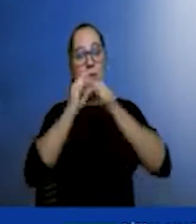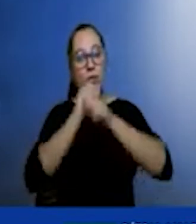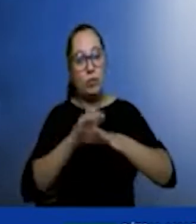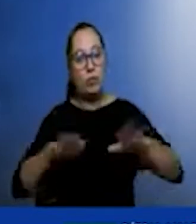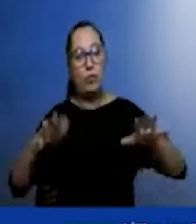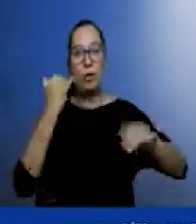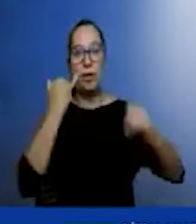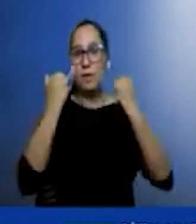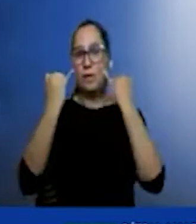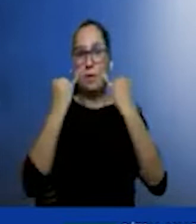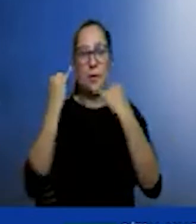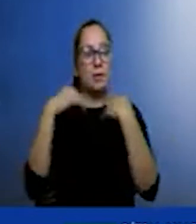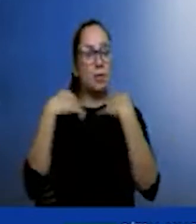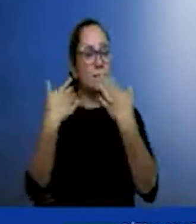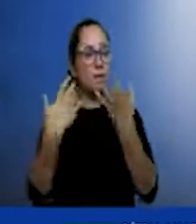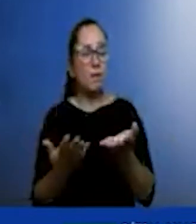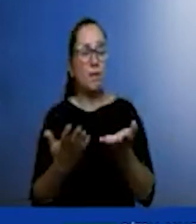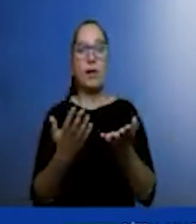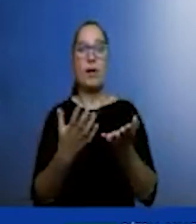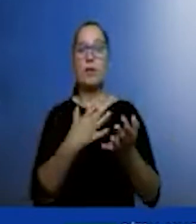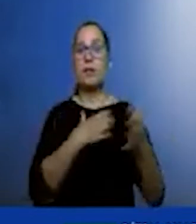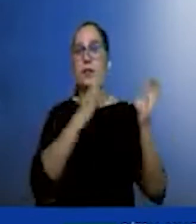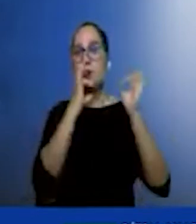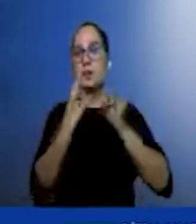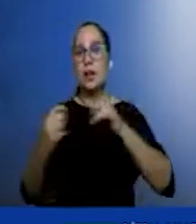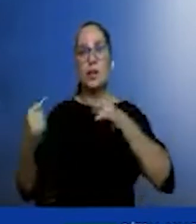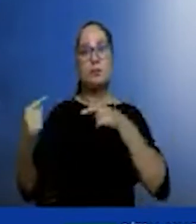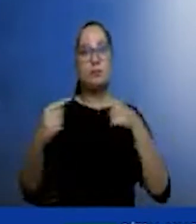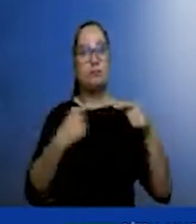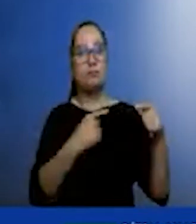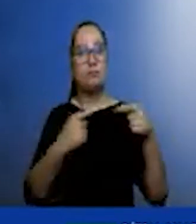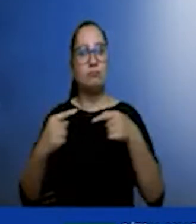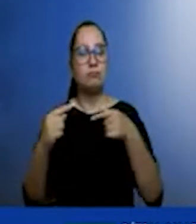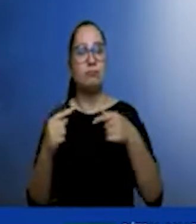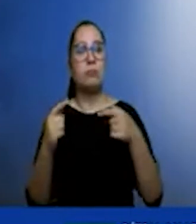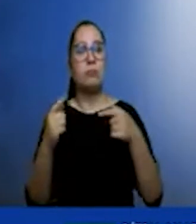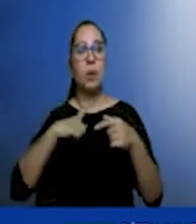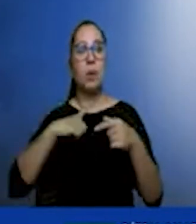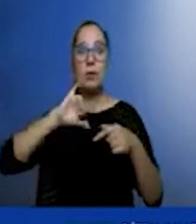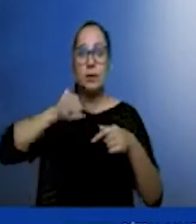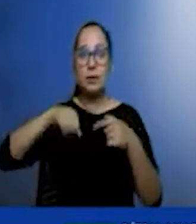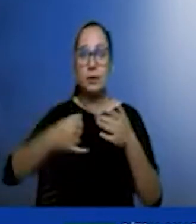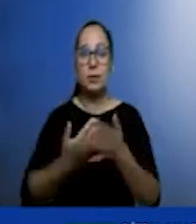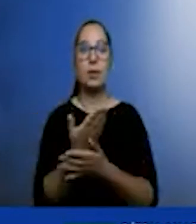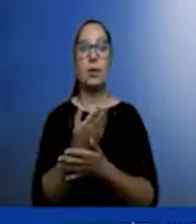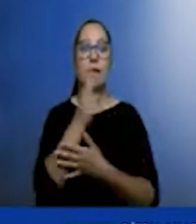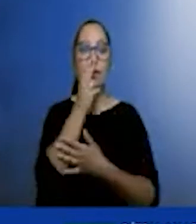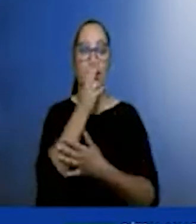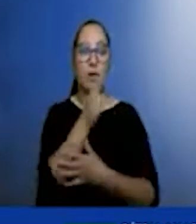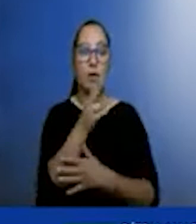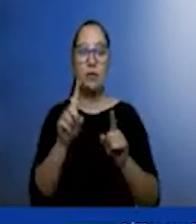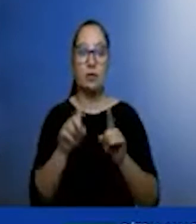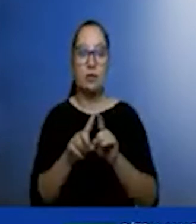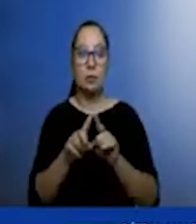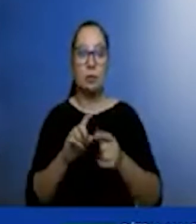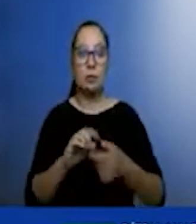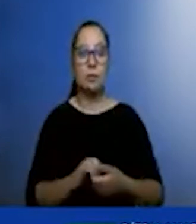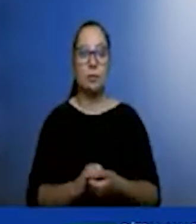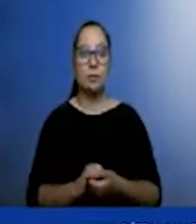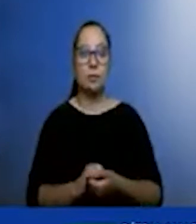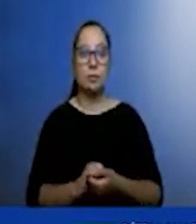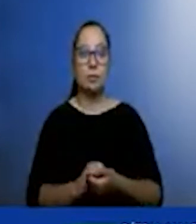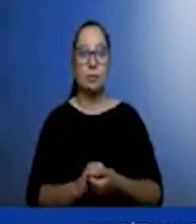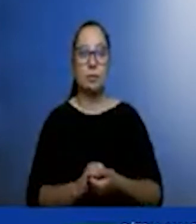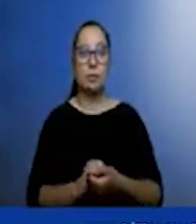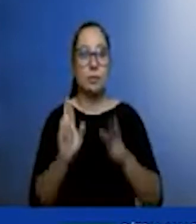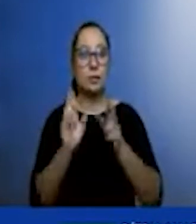que tem que ir, da forma como a discussão tem que acontecer. Acho que a gente tem uma oportunidade grande, né, que está aqui na nossa frente. E eu espero que a gente